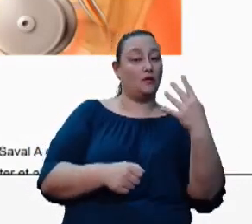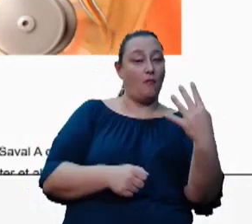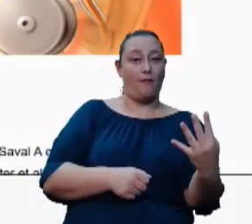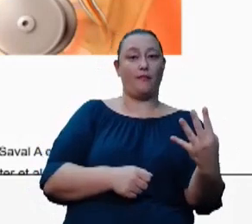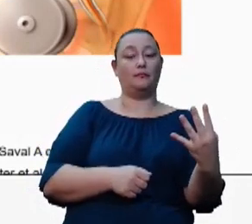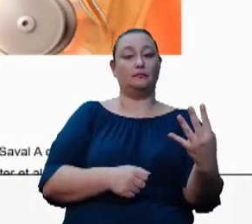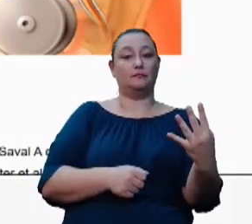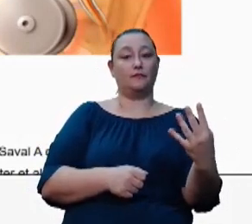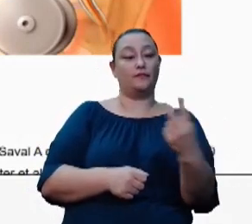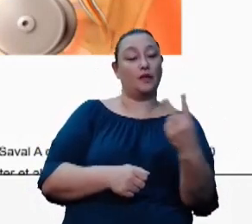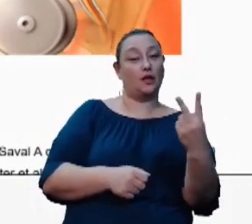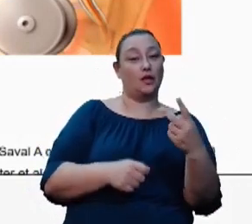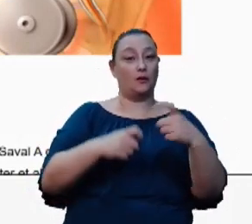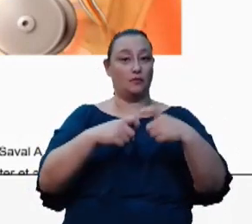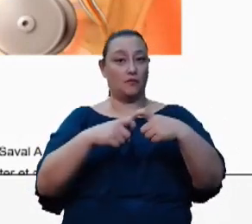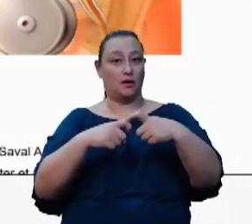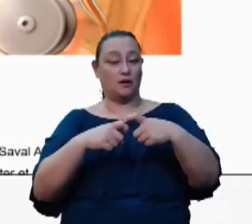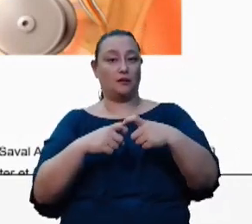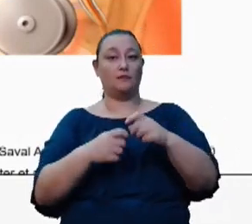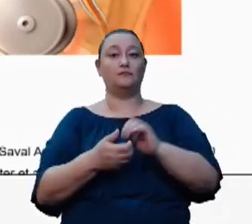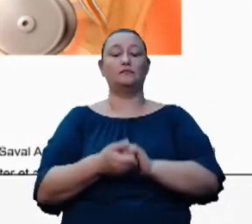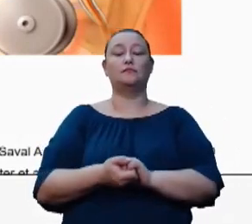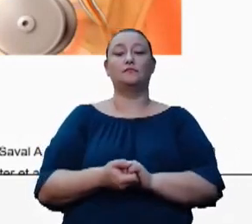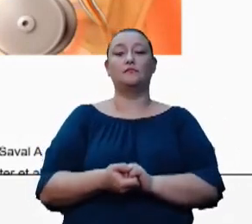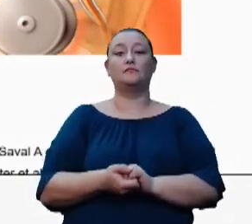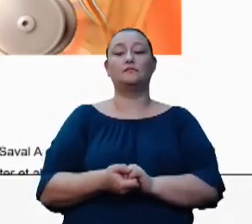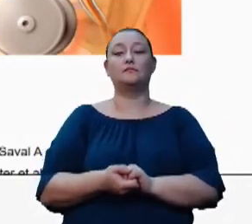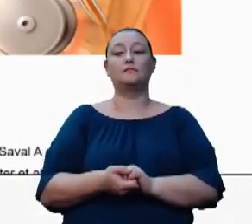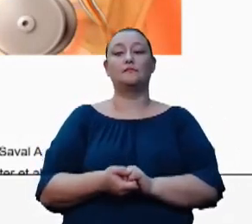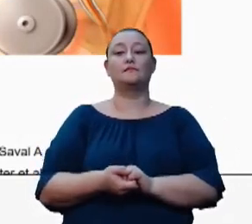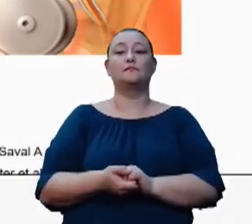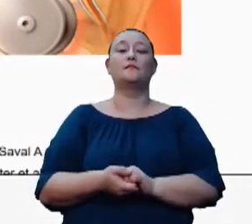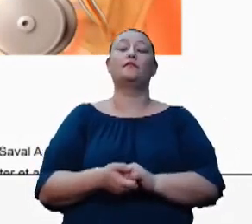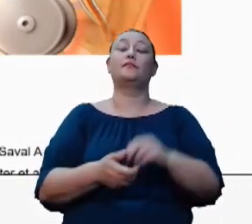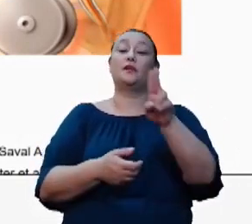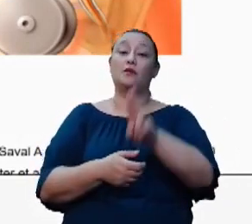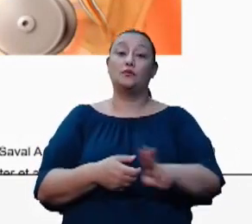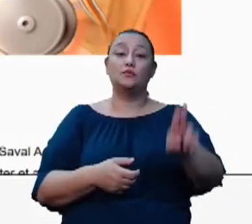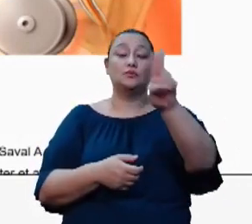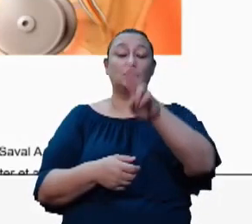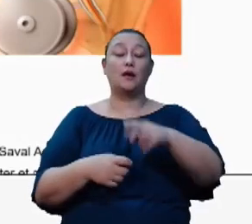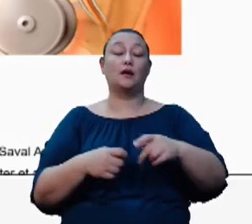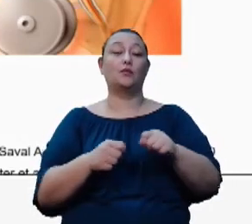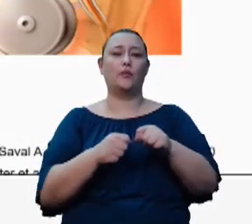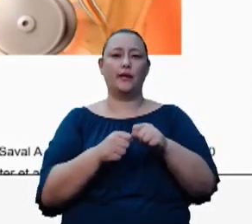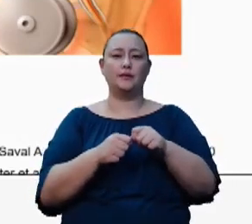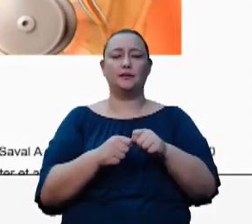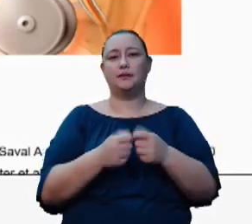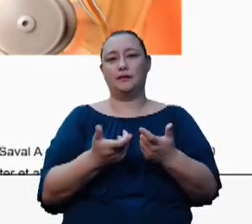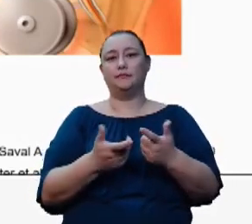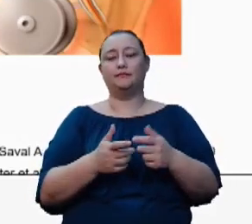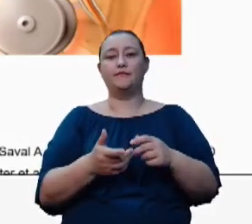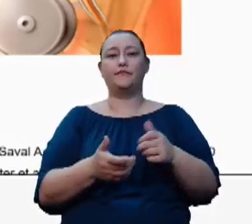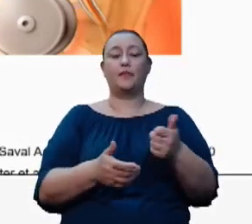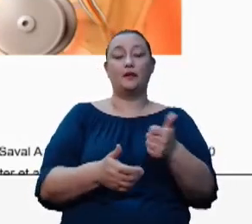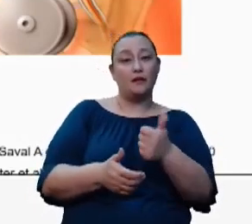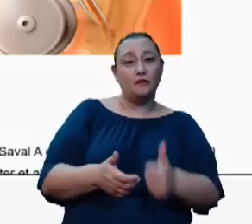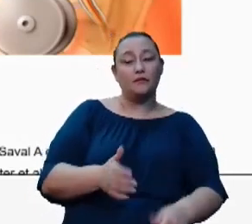1984 por dois médicos chamados Penn e Cohen, e eles usaram esse tipo de procedimentos em